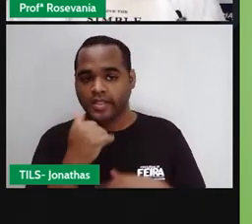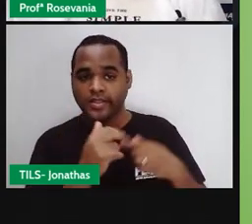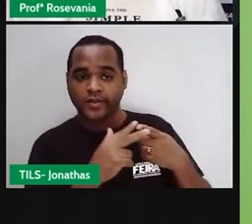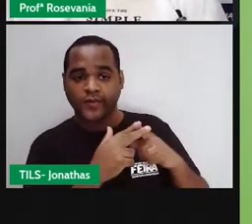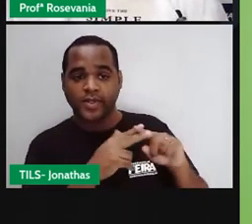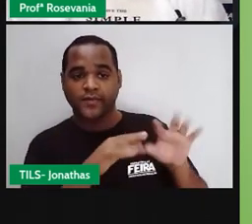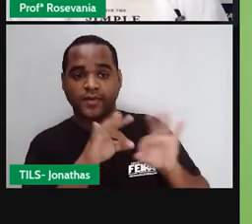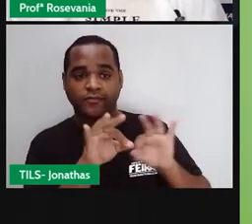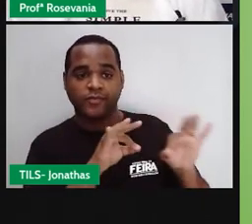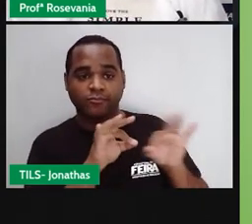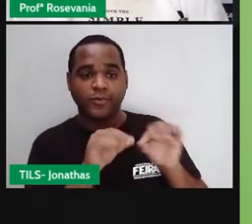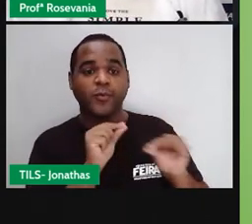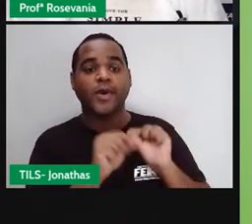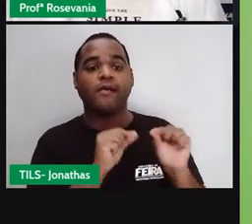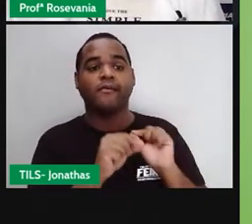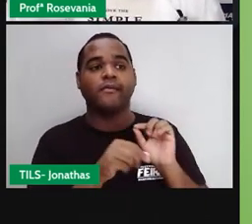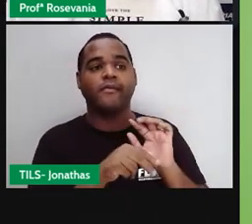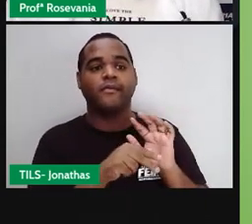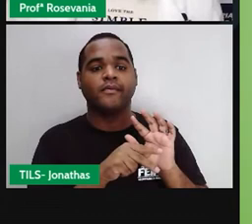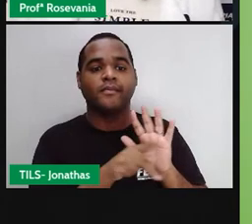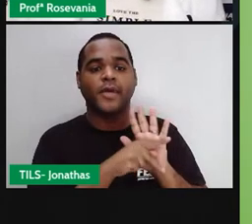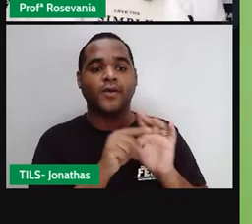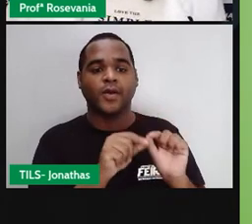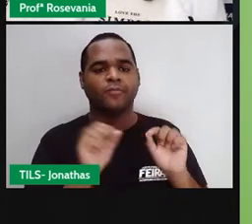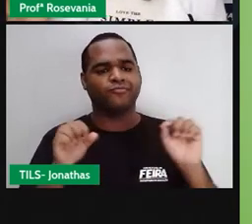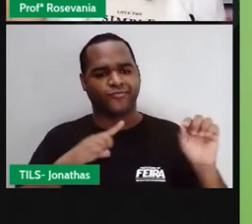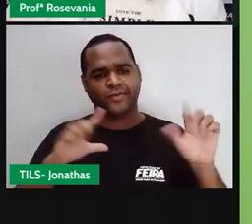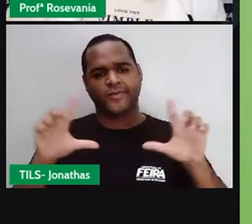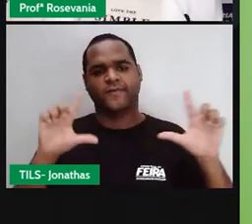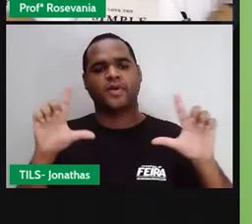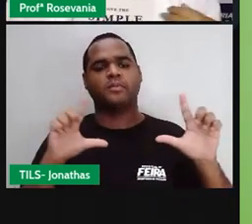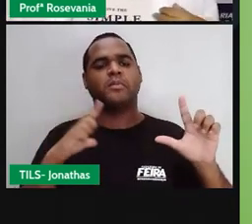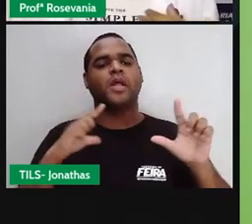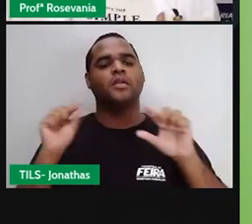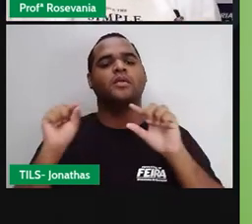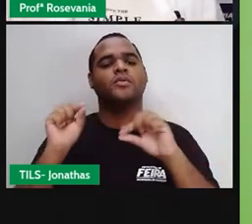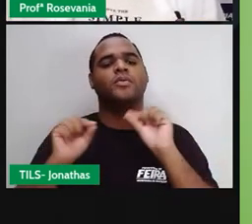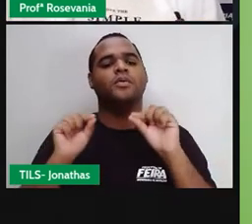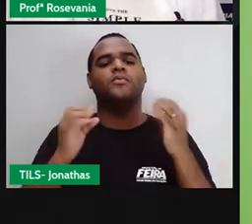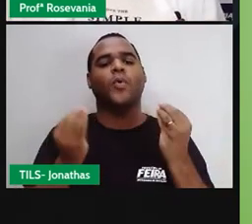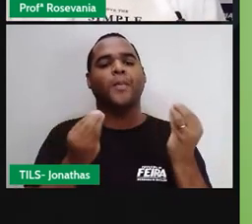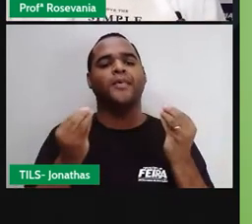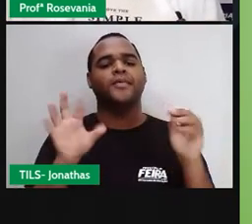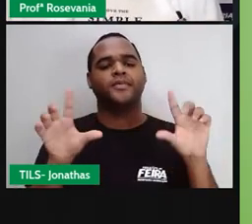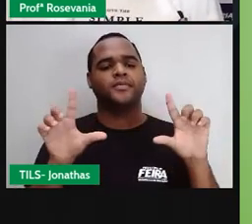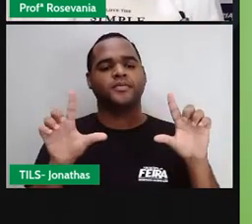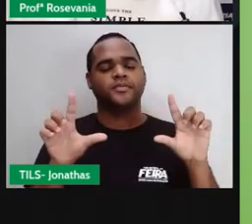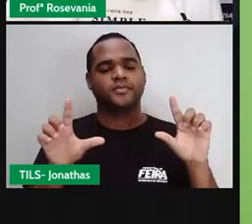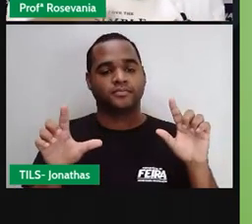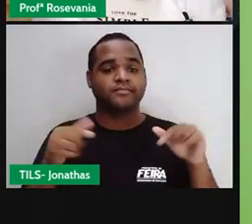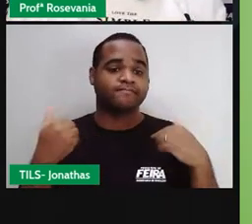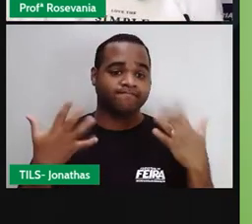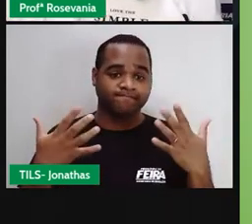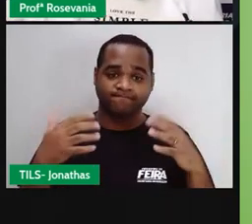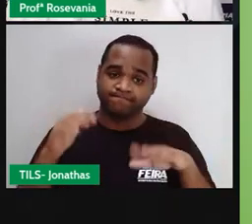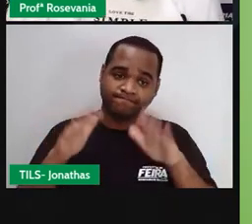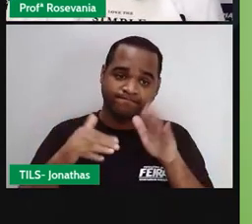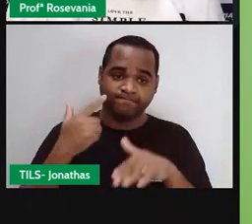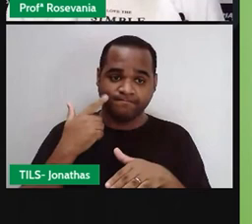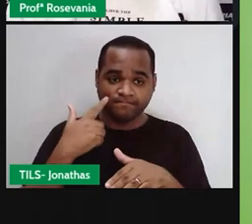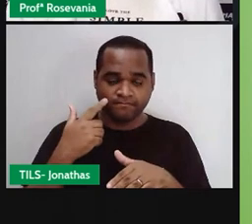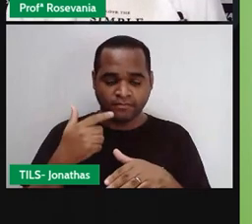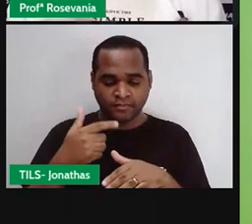celular, como é que é? Ah, eu tenho uma TV. E o processo de fabricação da TV, como é que é? Às vezes a gente malmente sabe usar